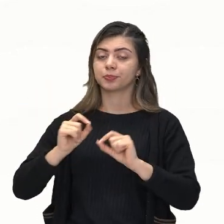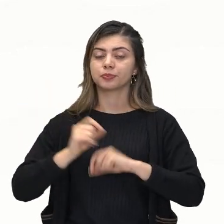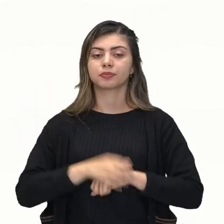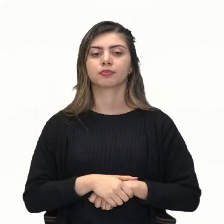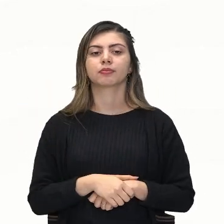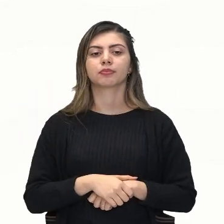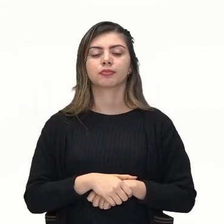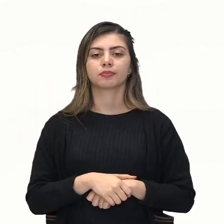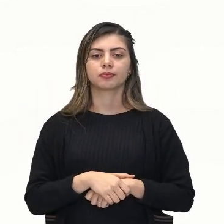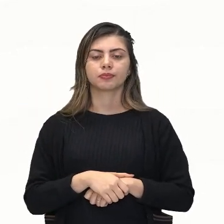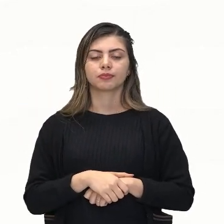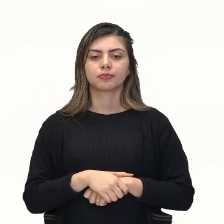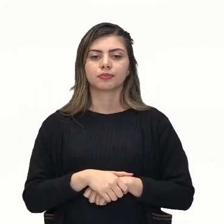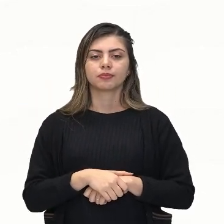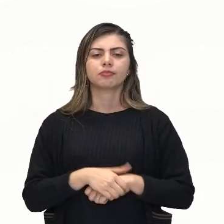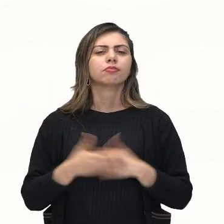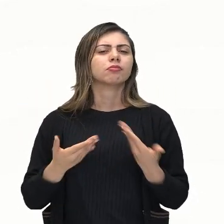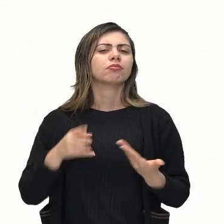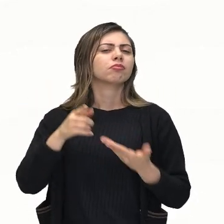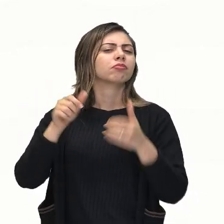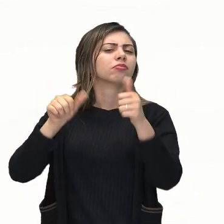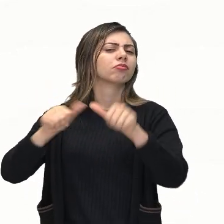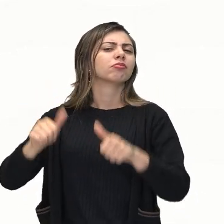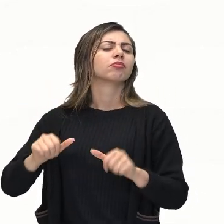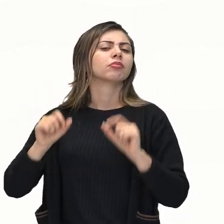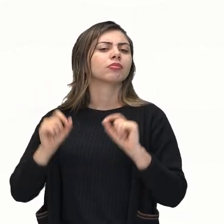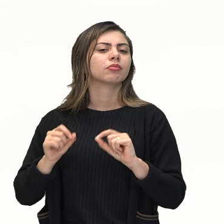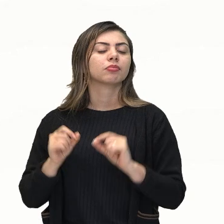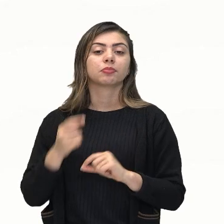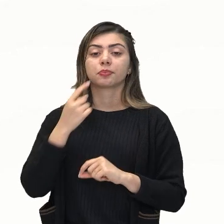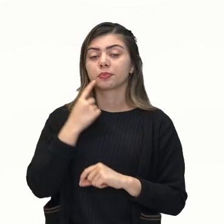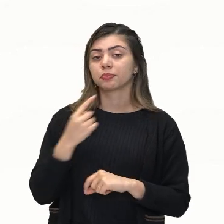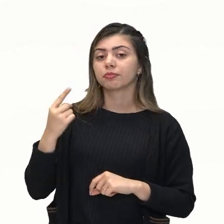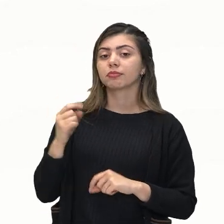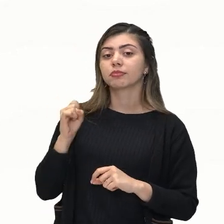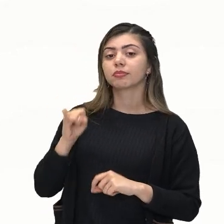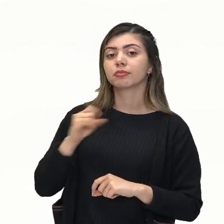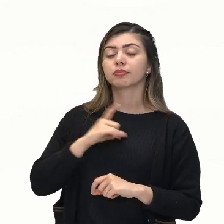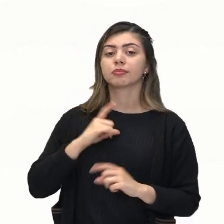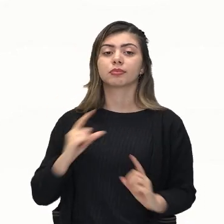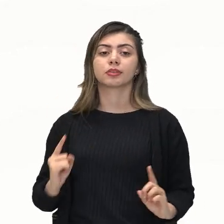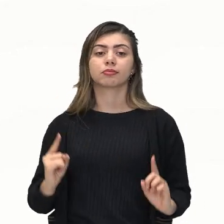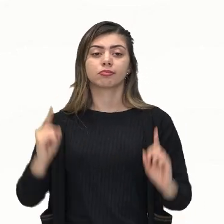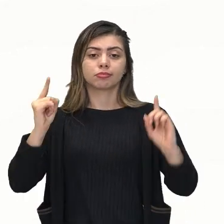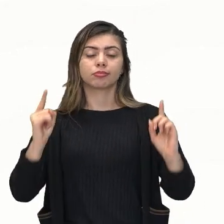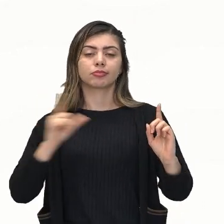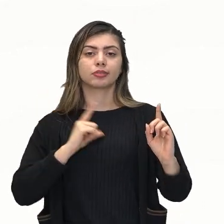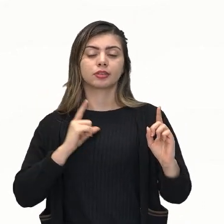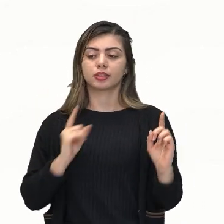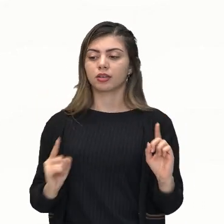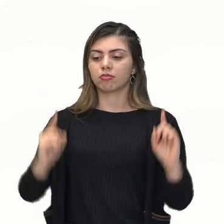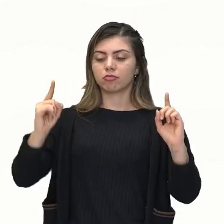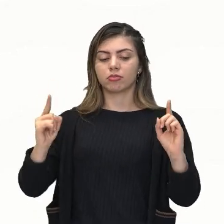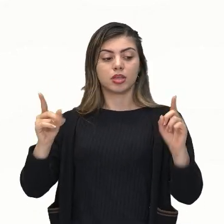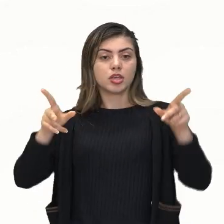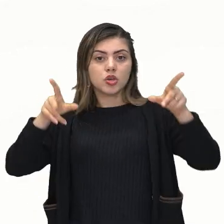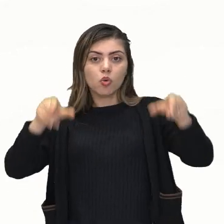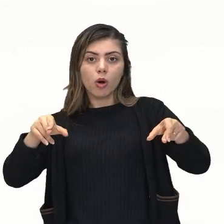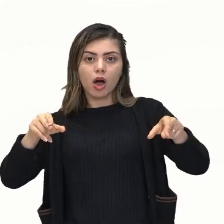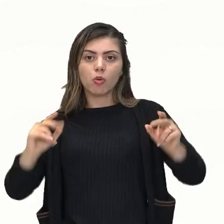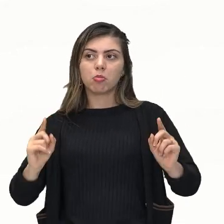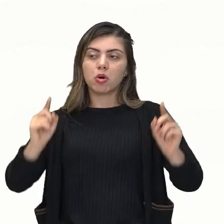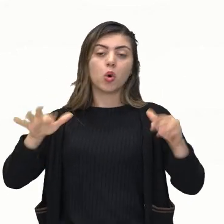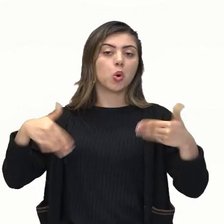é a verificação? Você vai verificar se as duas setas estão para a mesma direção.